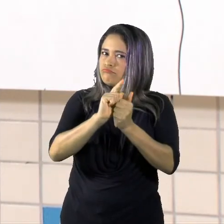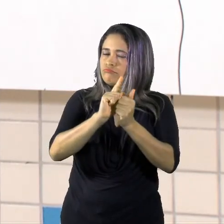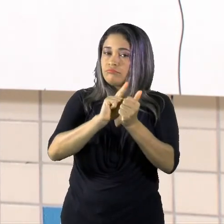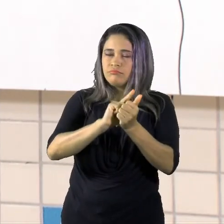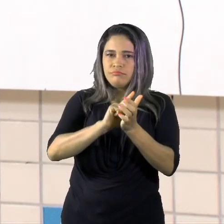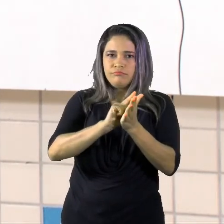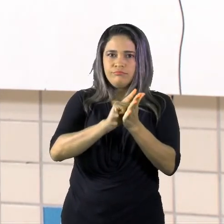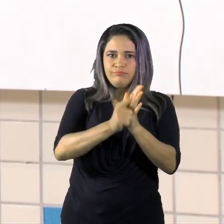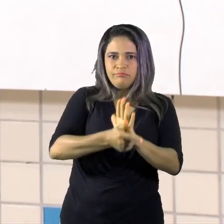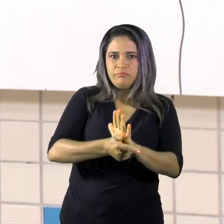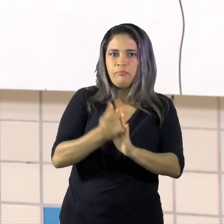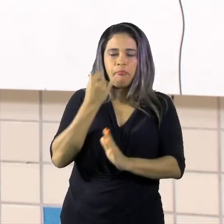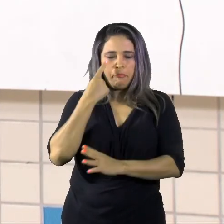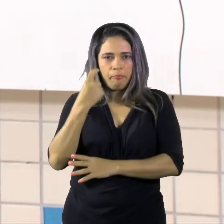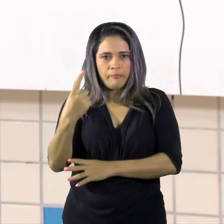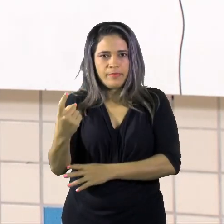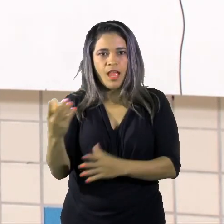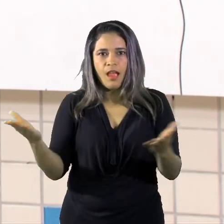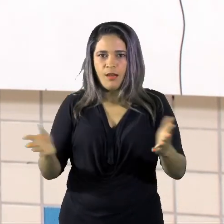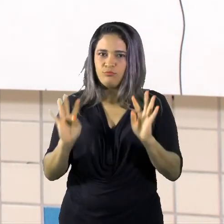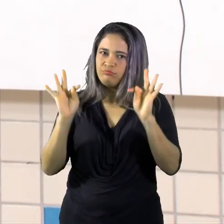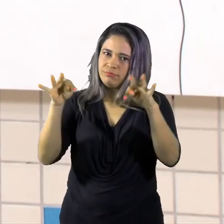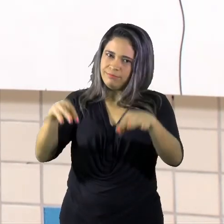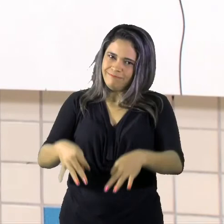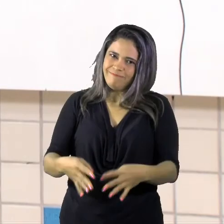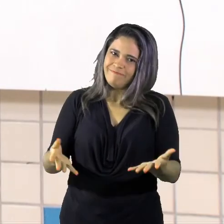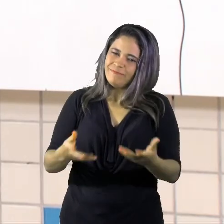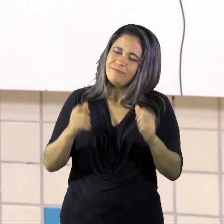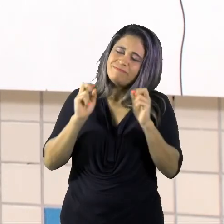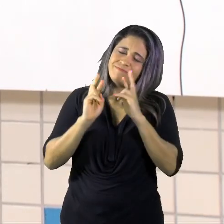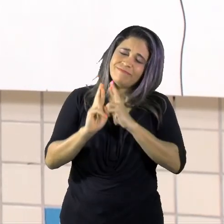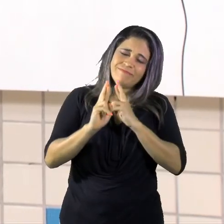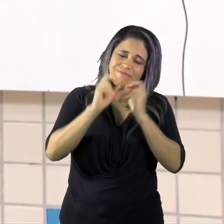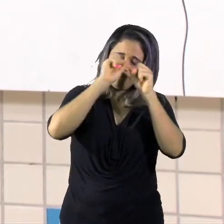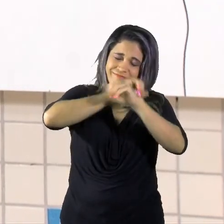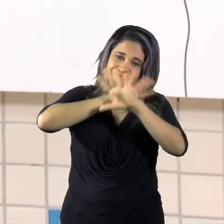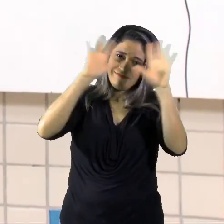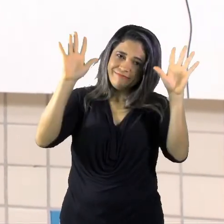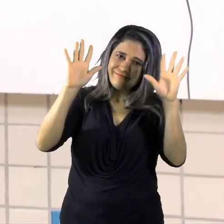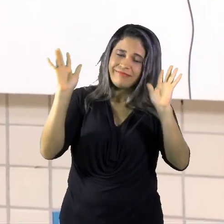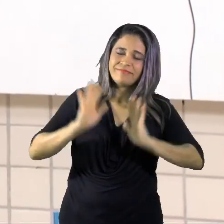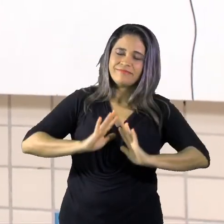Nossa aula termina por aqui, espero que vocês tenham compreendido e até logo!